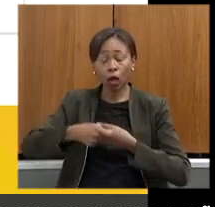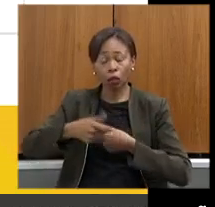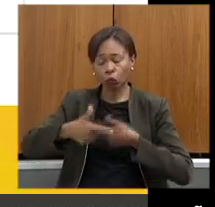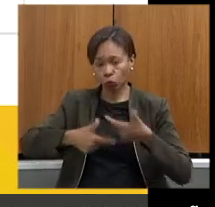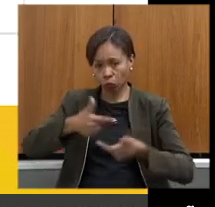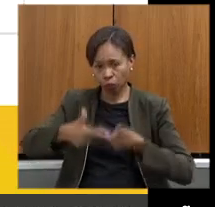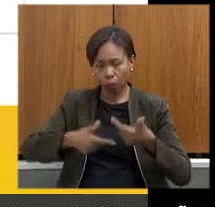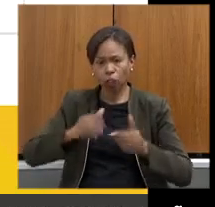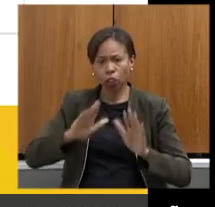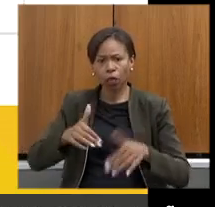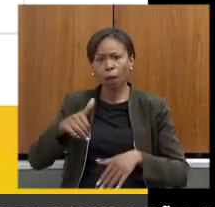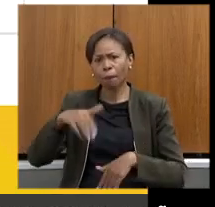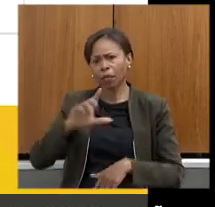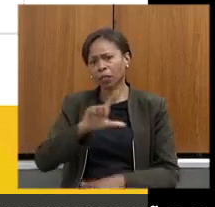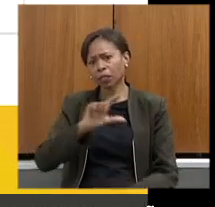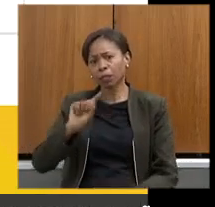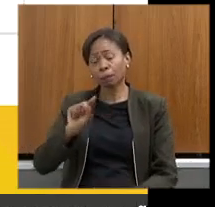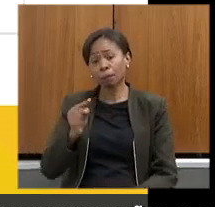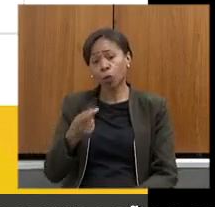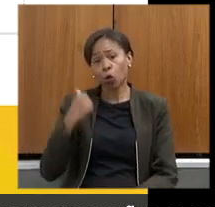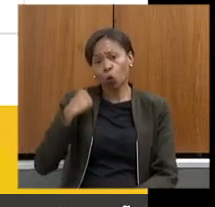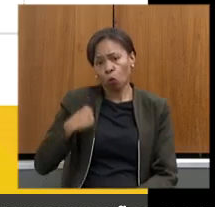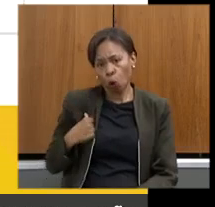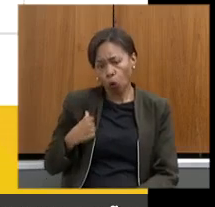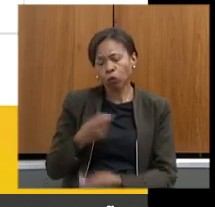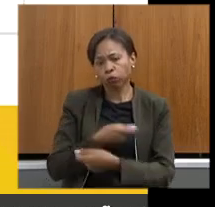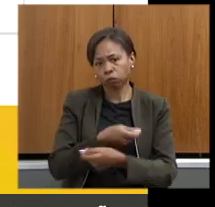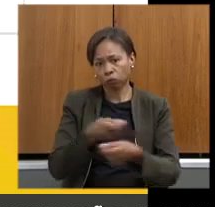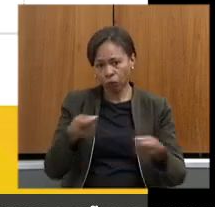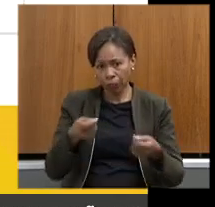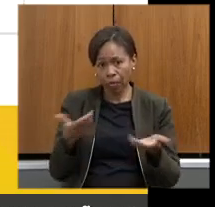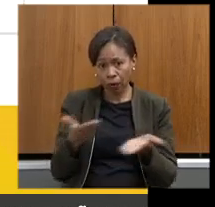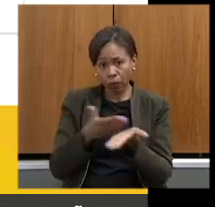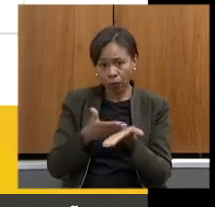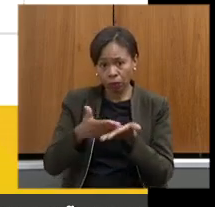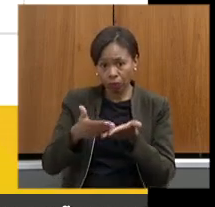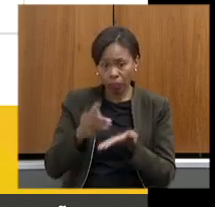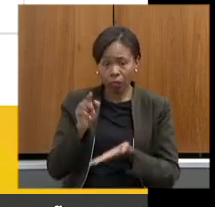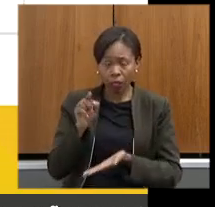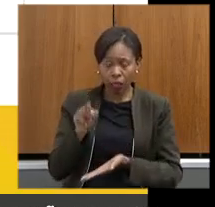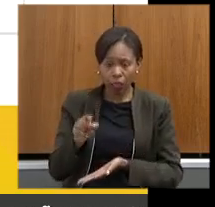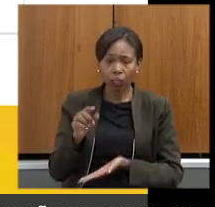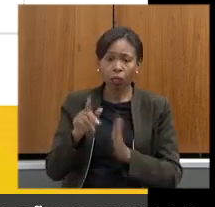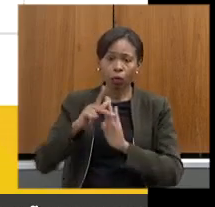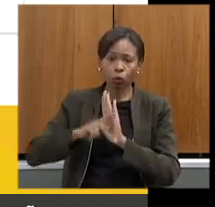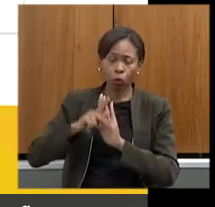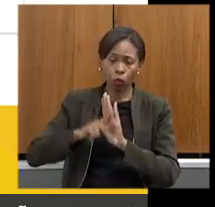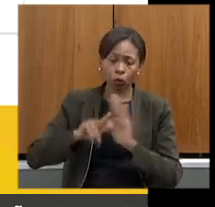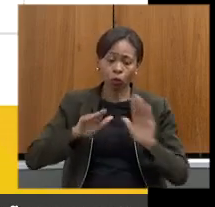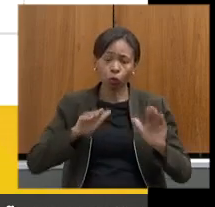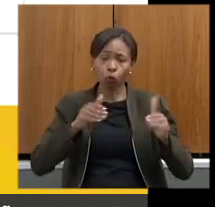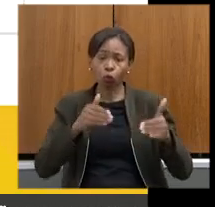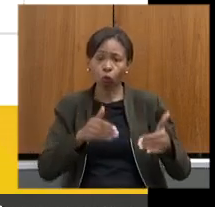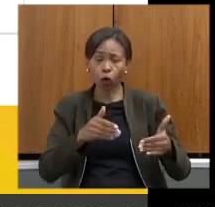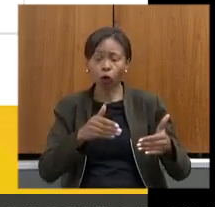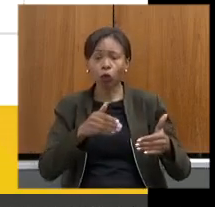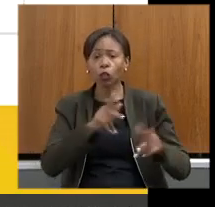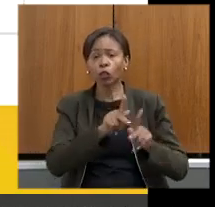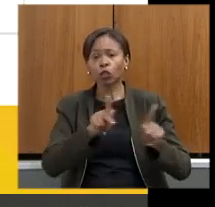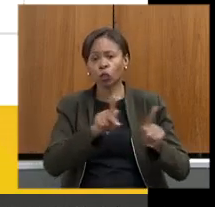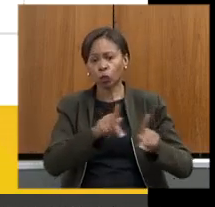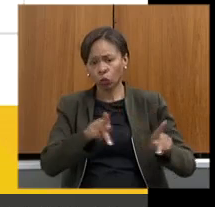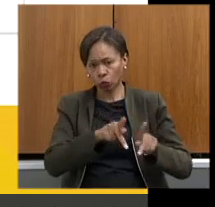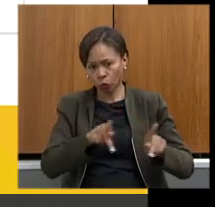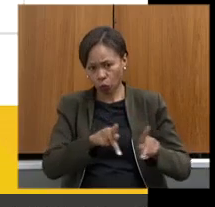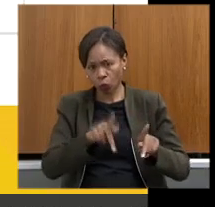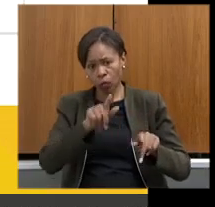distribuídas no estado e agora nós estamos iniciando também o trio de futuro para a educadores né que a